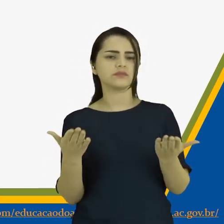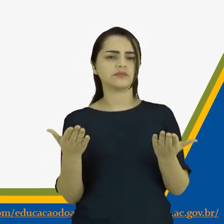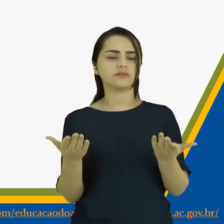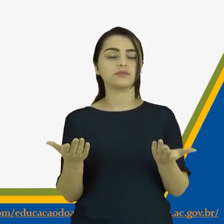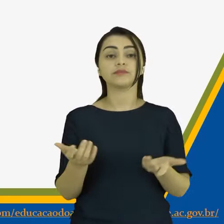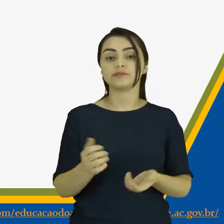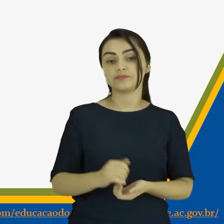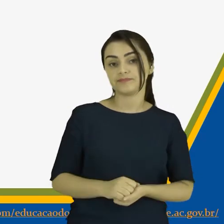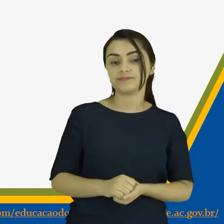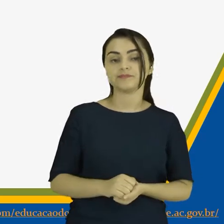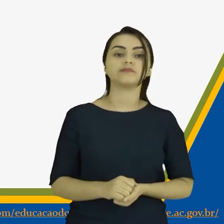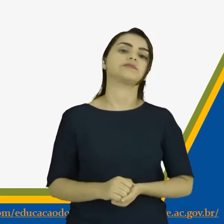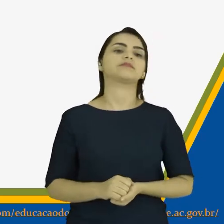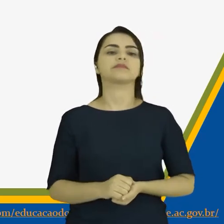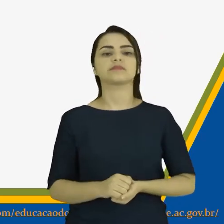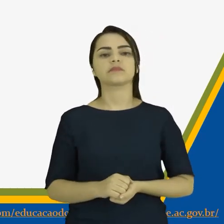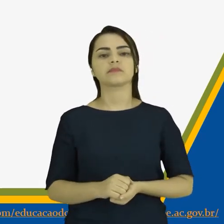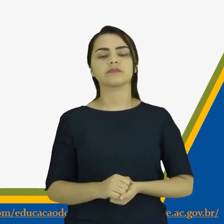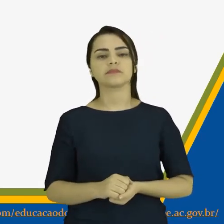aí?